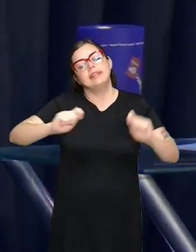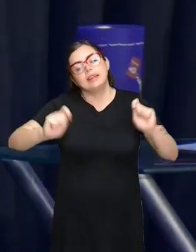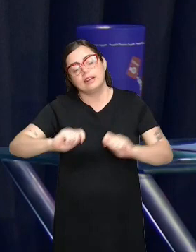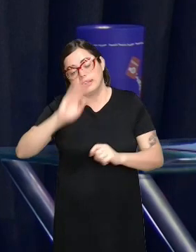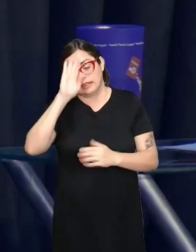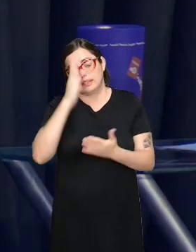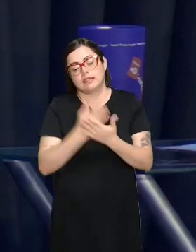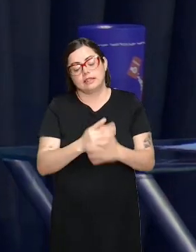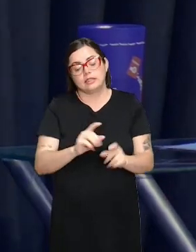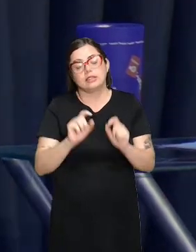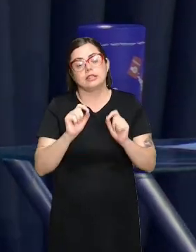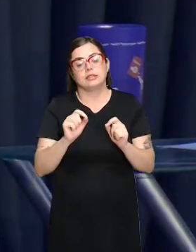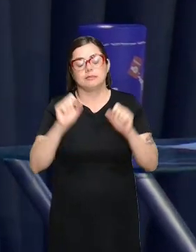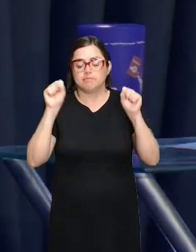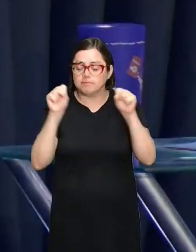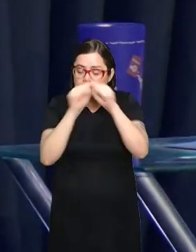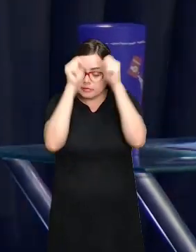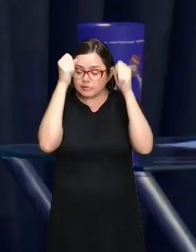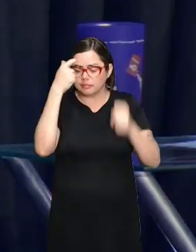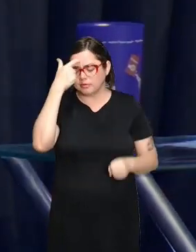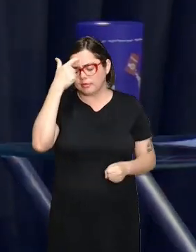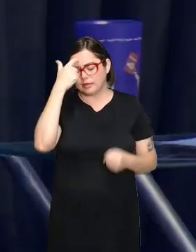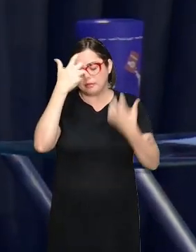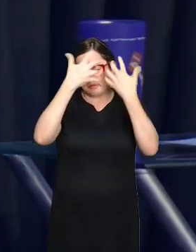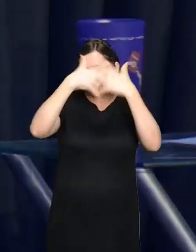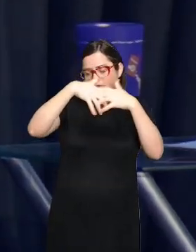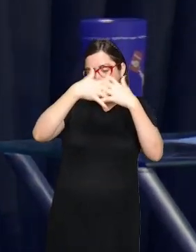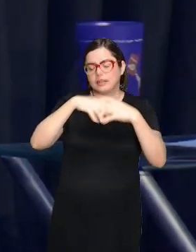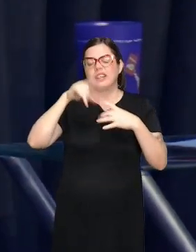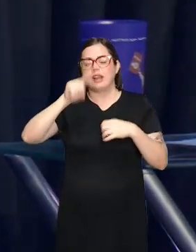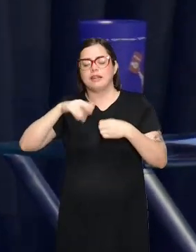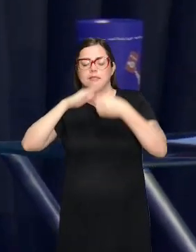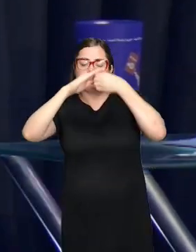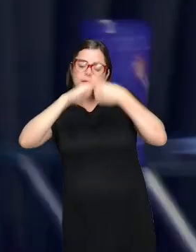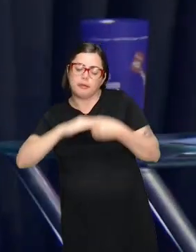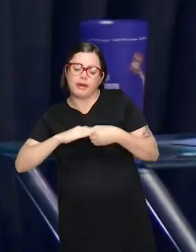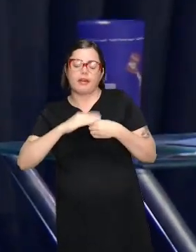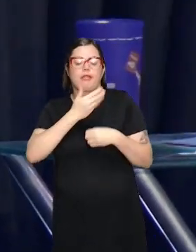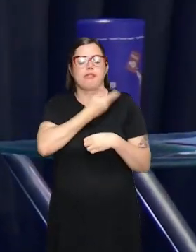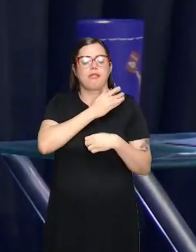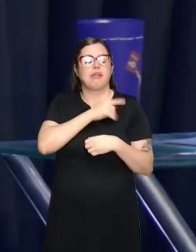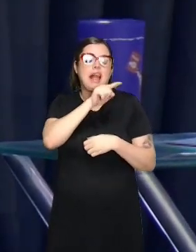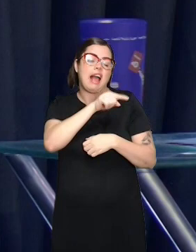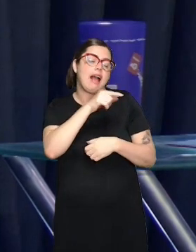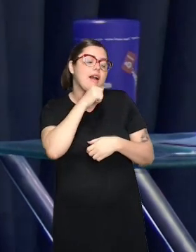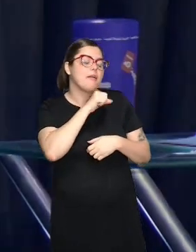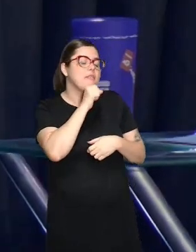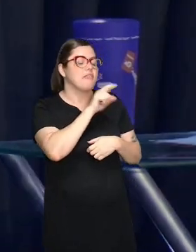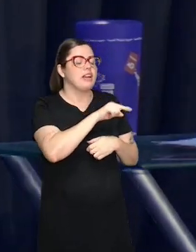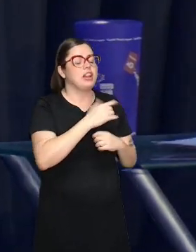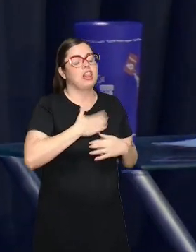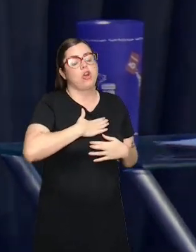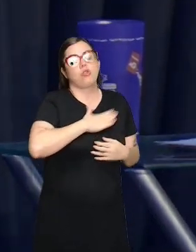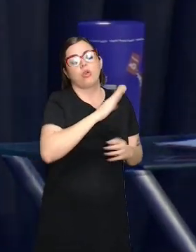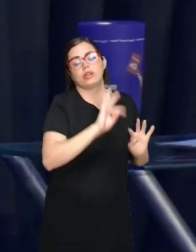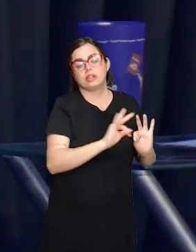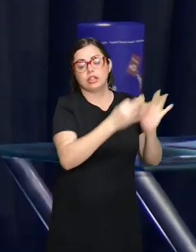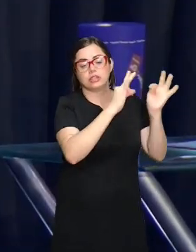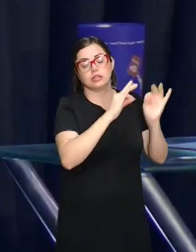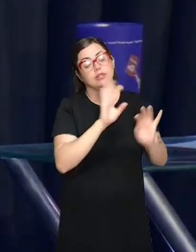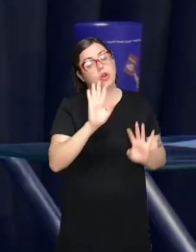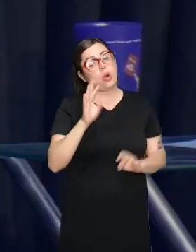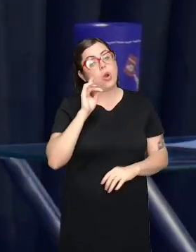pouco dessa coisa, desse preconceito de que a pessoa é mais velha, mas não gosta de tecnologia. Então, assim, na Mature,